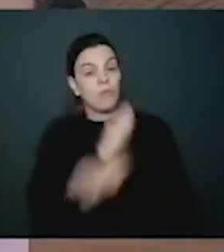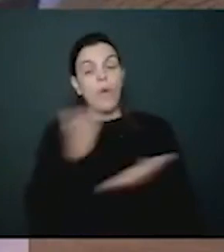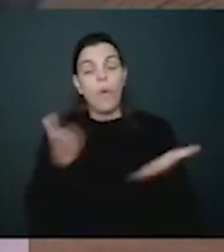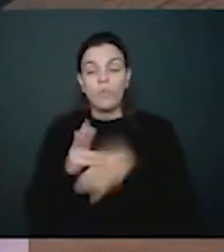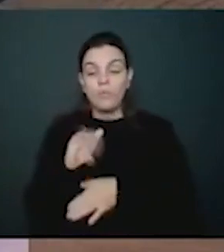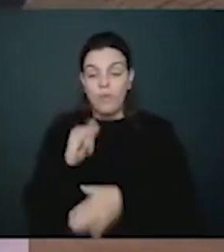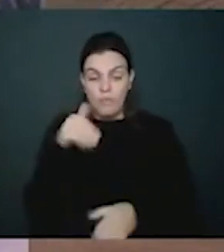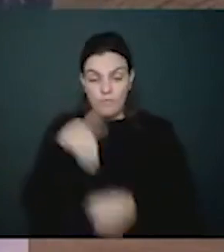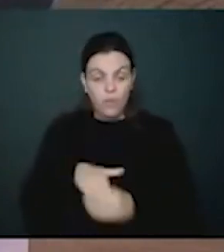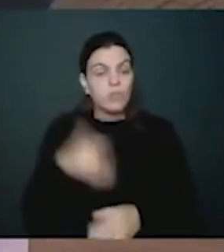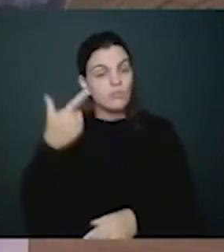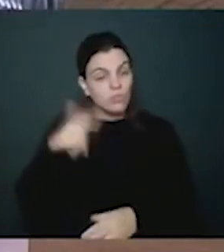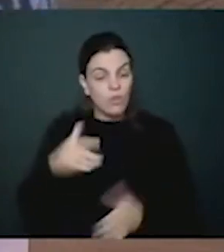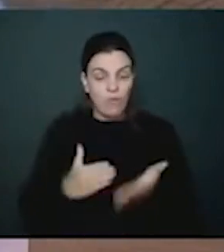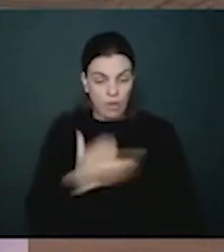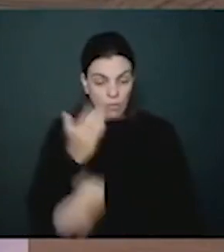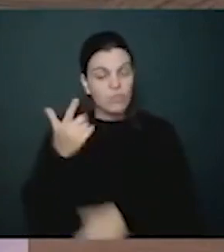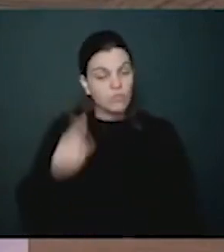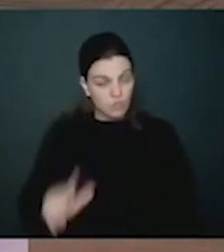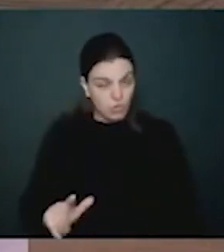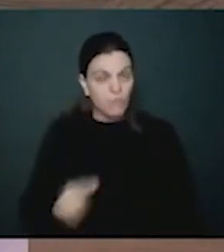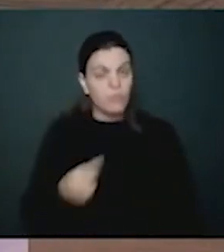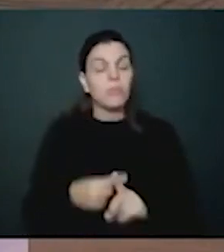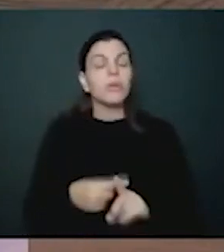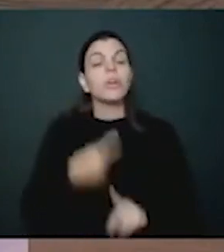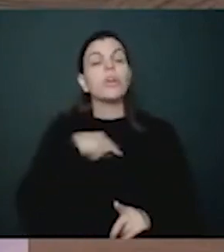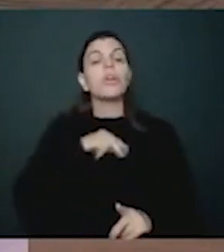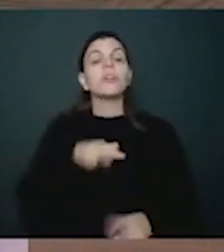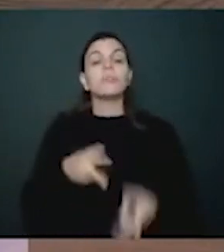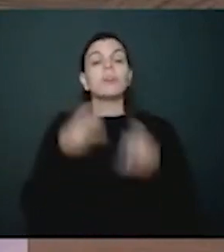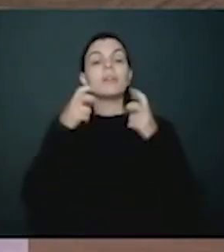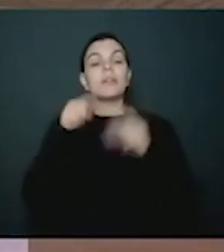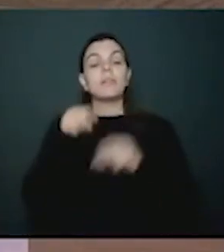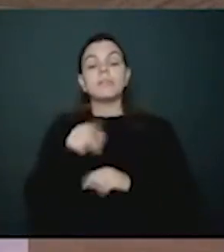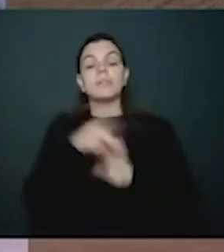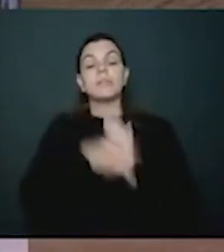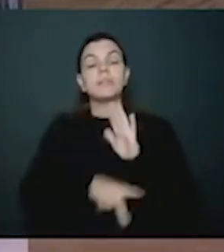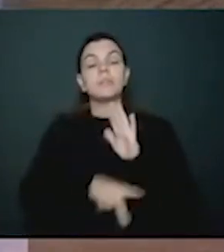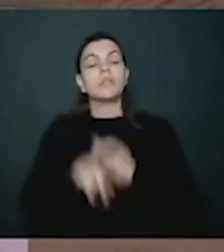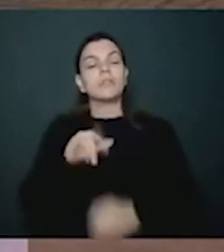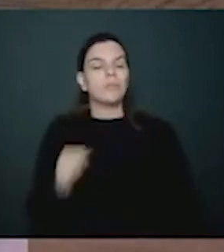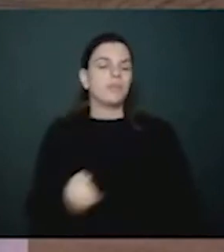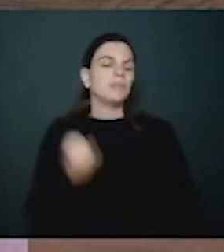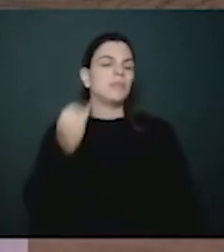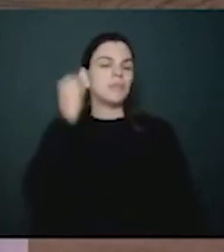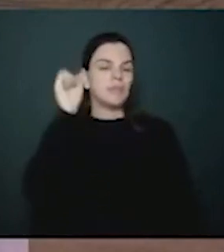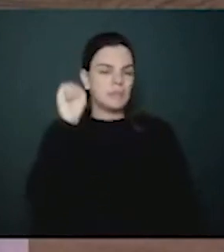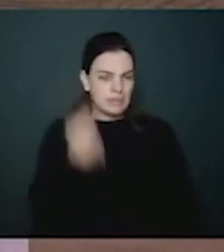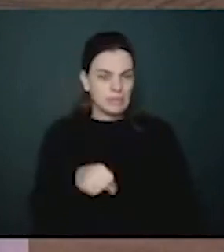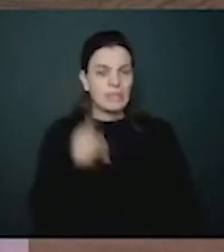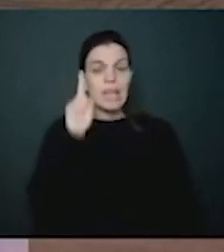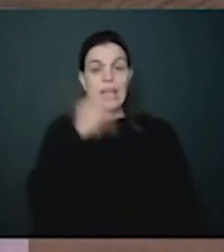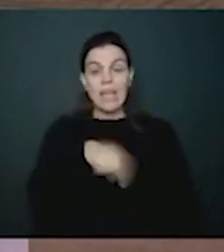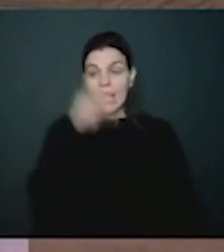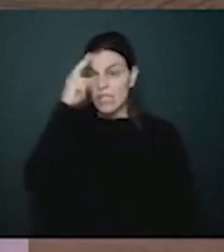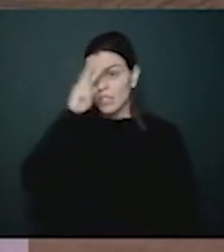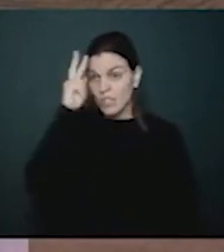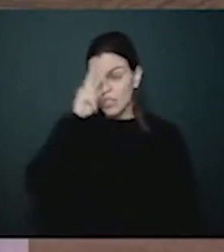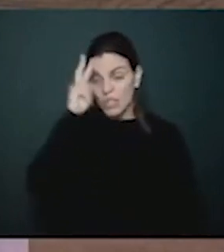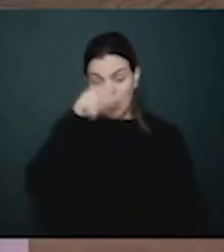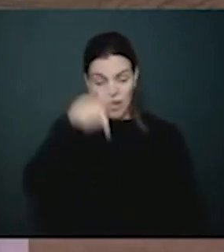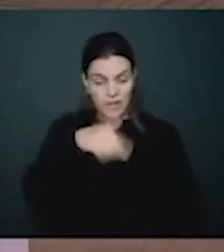novamente, porque vemos que é um projeto de fundamental importância. É a história da cidade que está